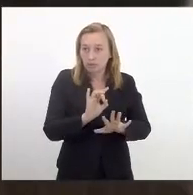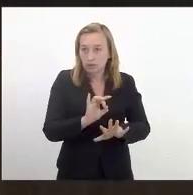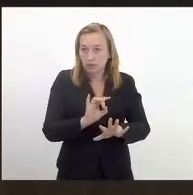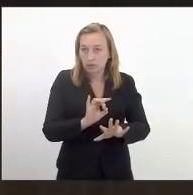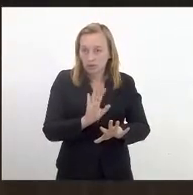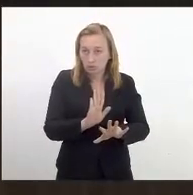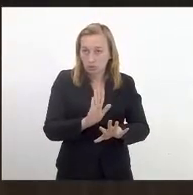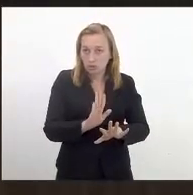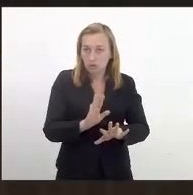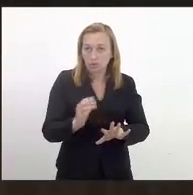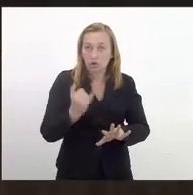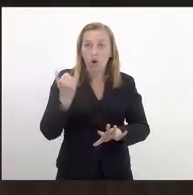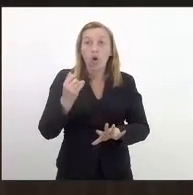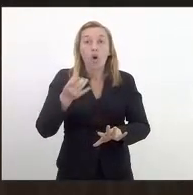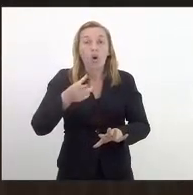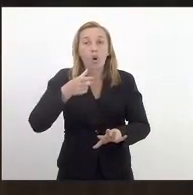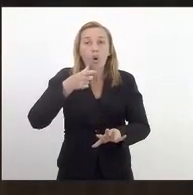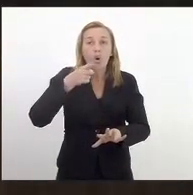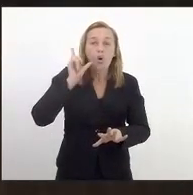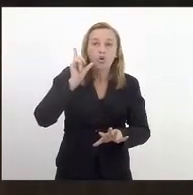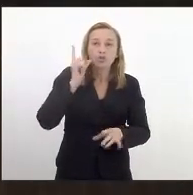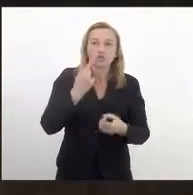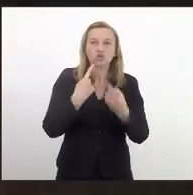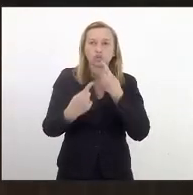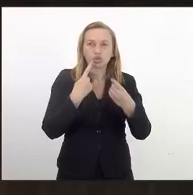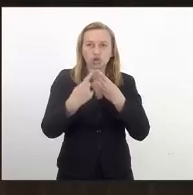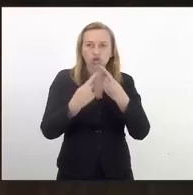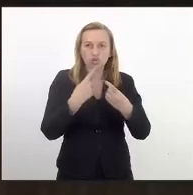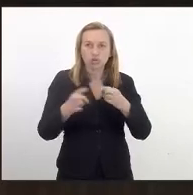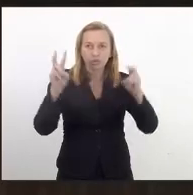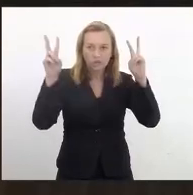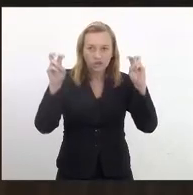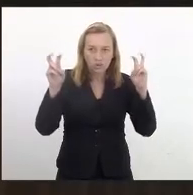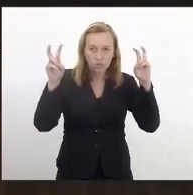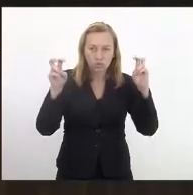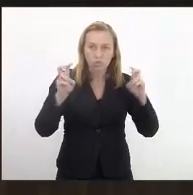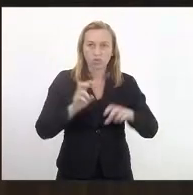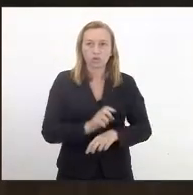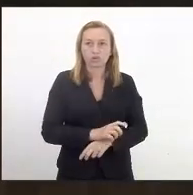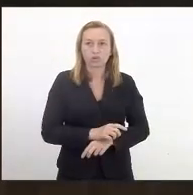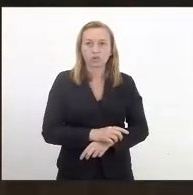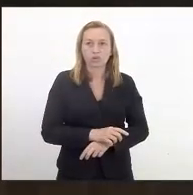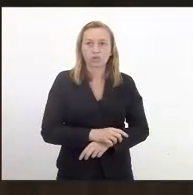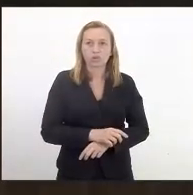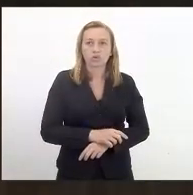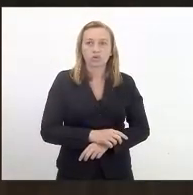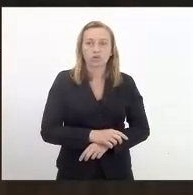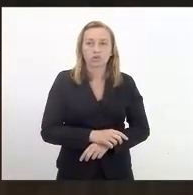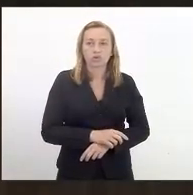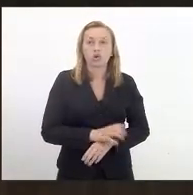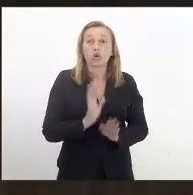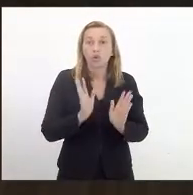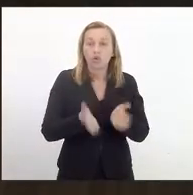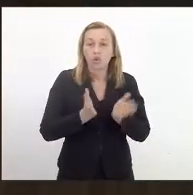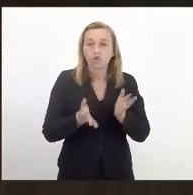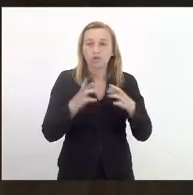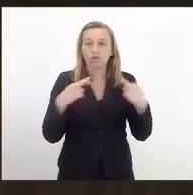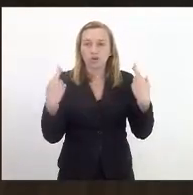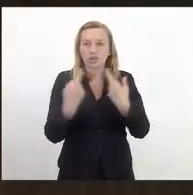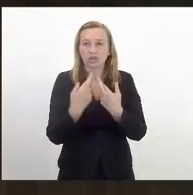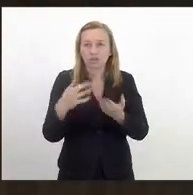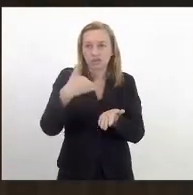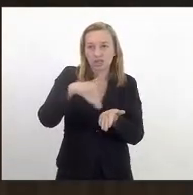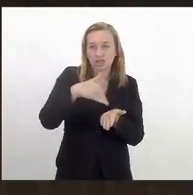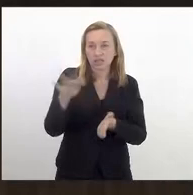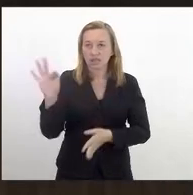um dado importante Ontem nós debatemos muito sobre essa questão a respeito hoje eu fiz uma reunião com a